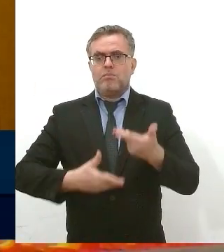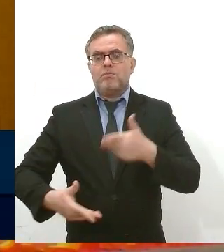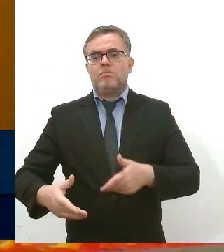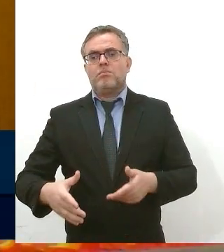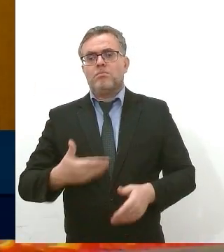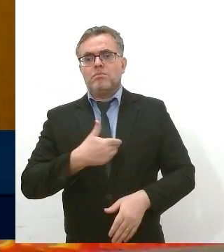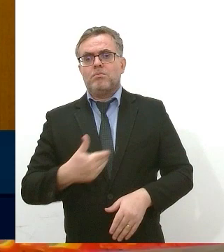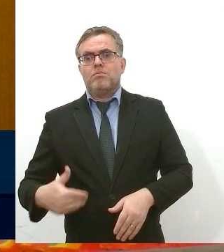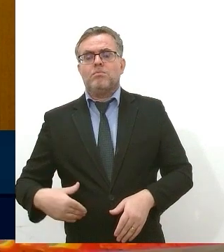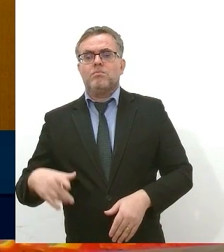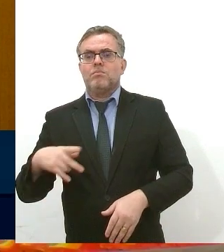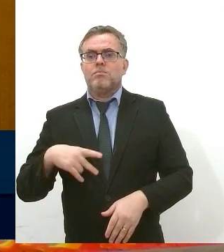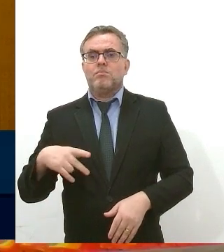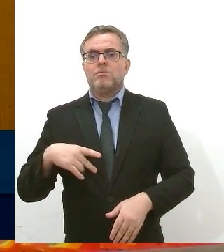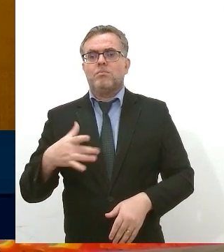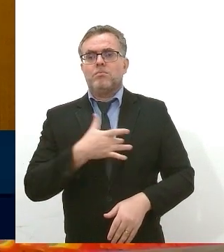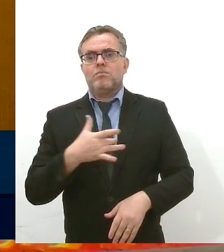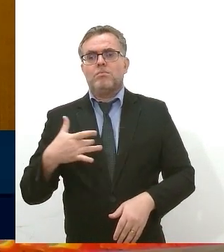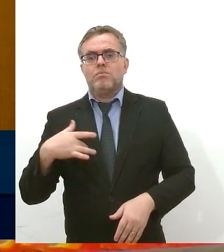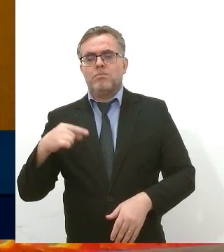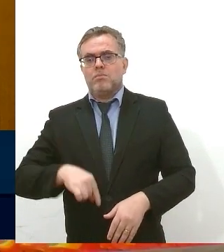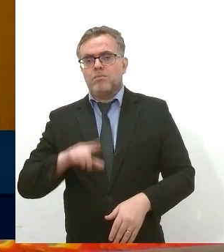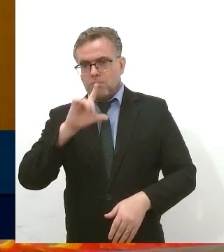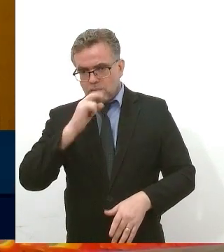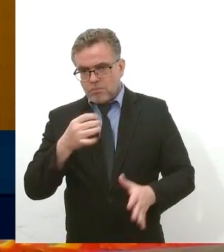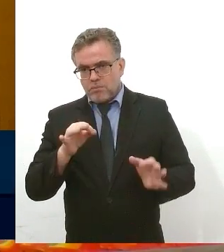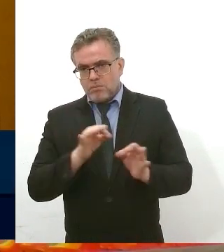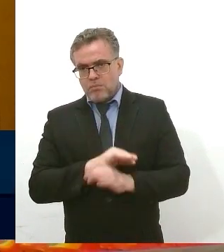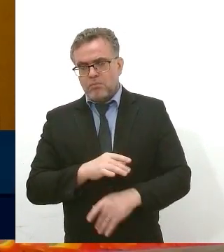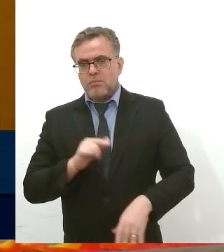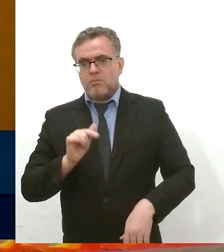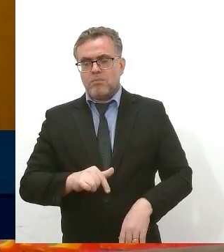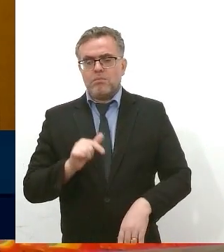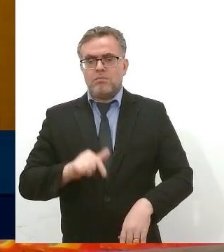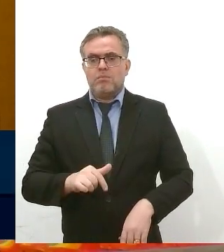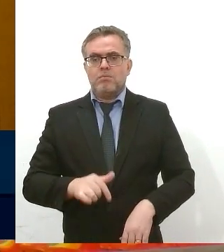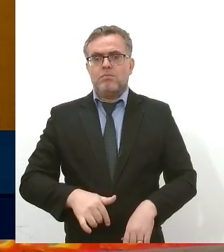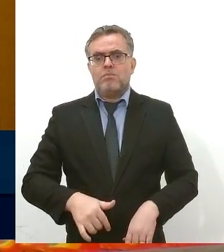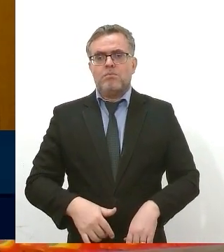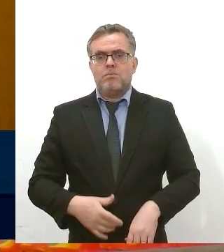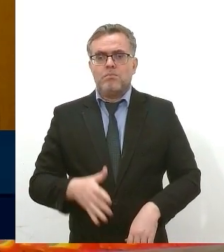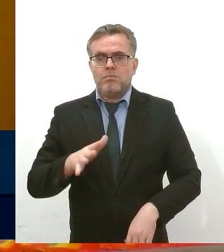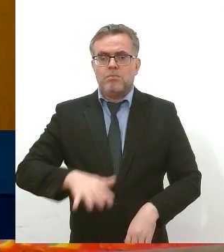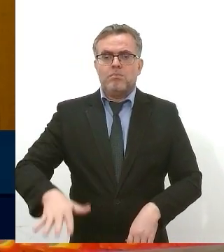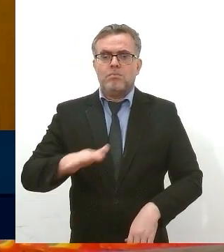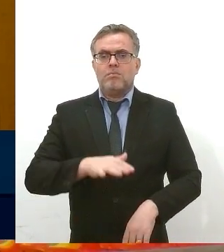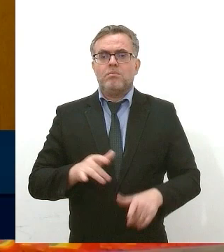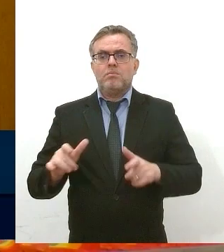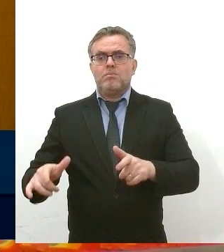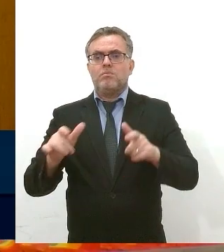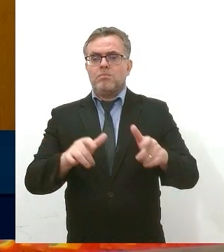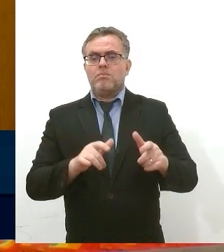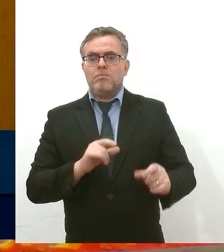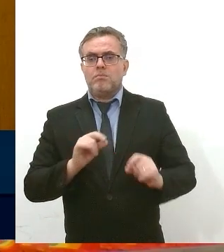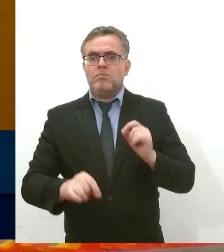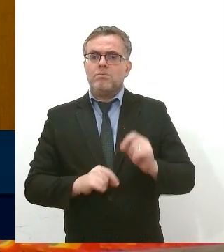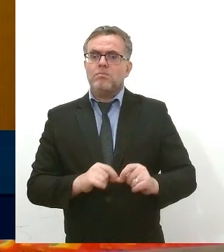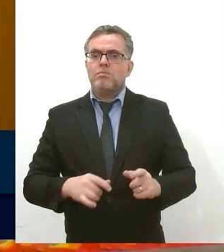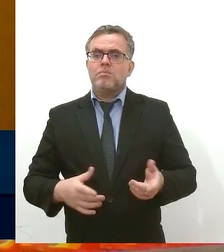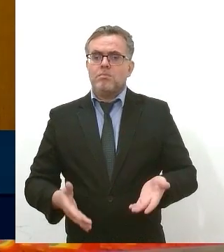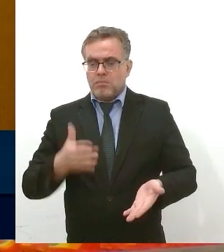em Aracaju, né, na primeira e segunda região. Inclusive porque eu tenho certeza de que